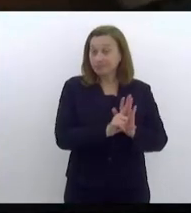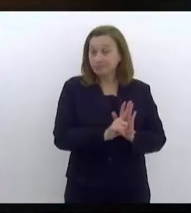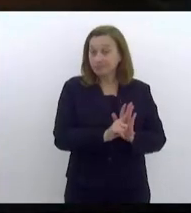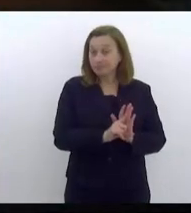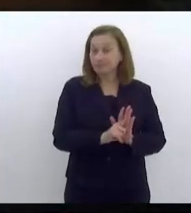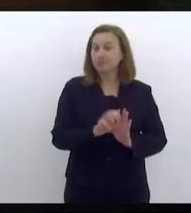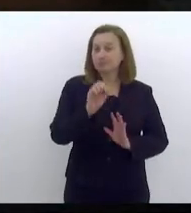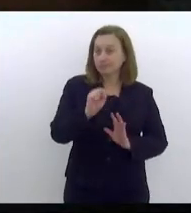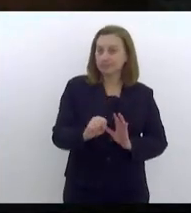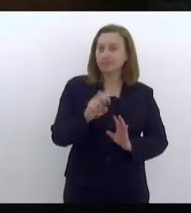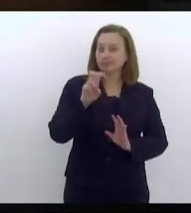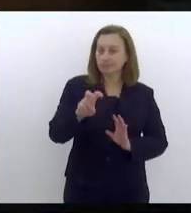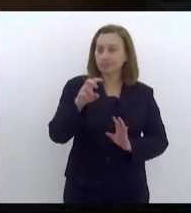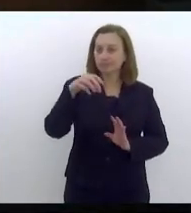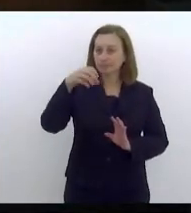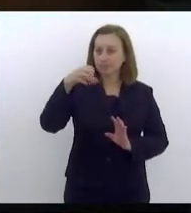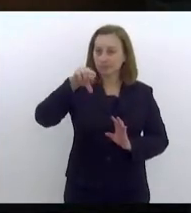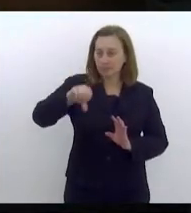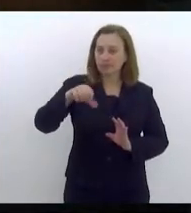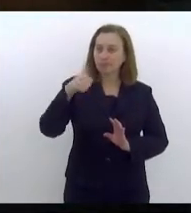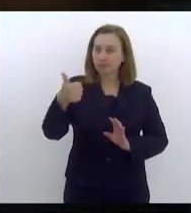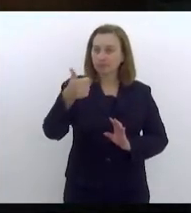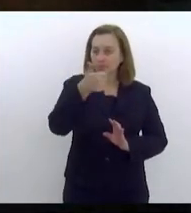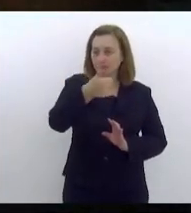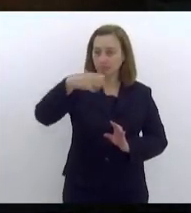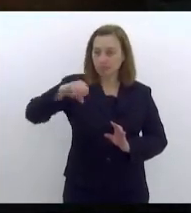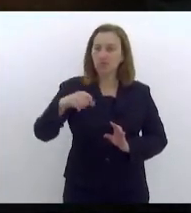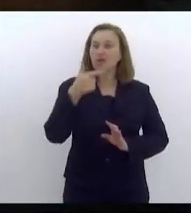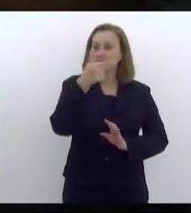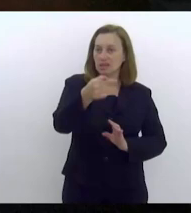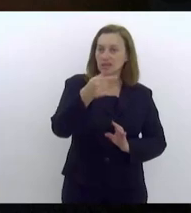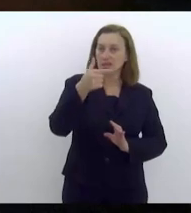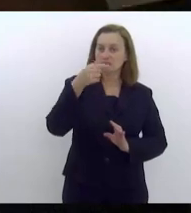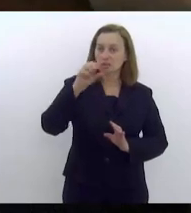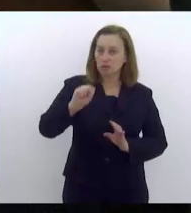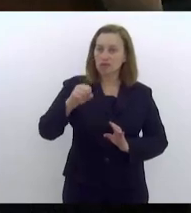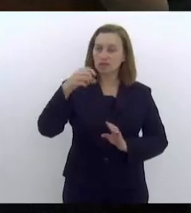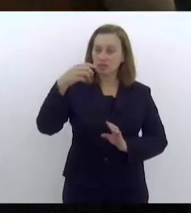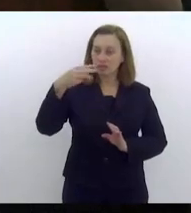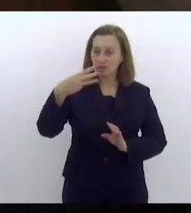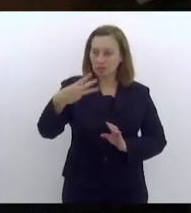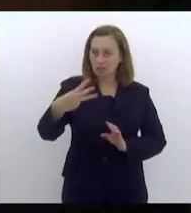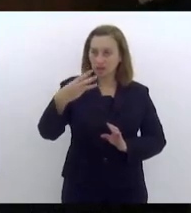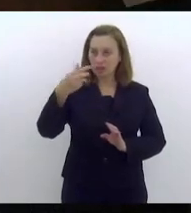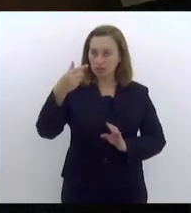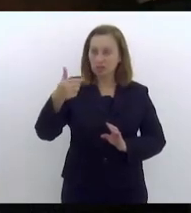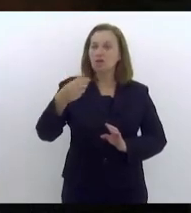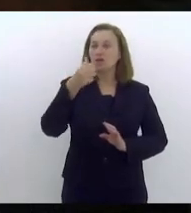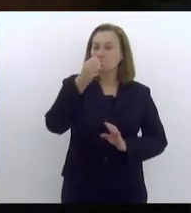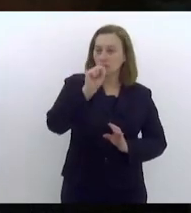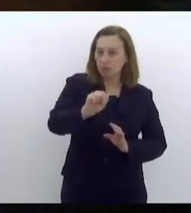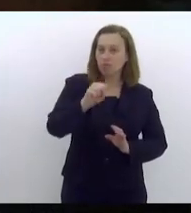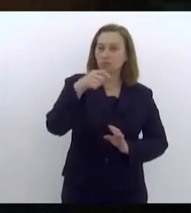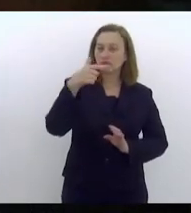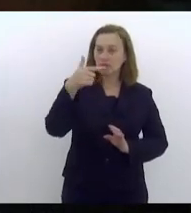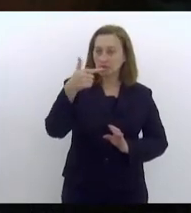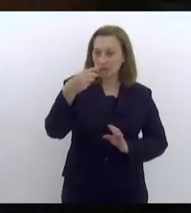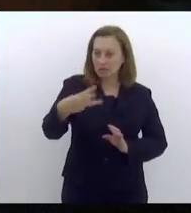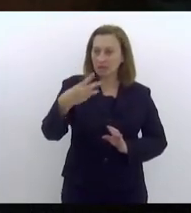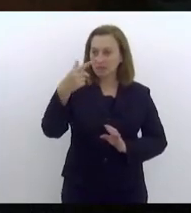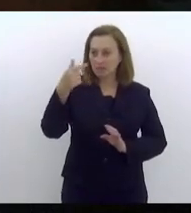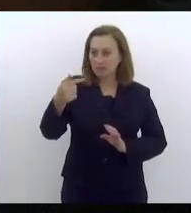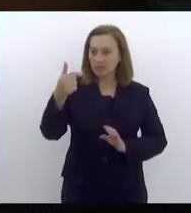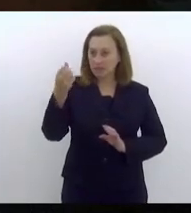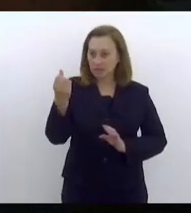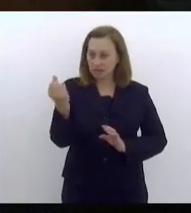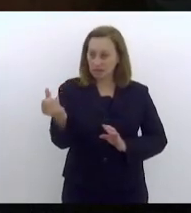8.591 de 19, 7.883 de 18, 8.366, de 19,